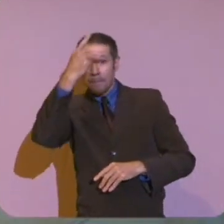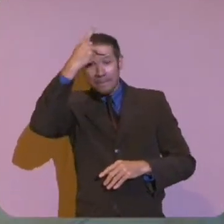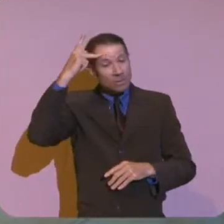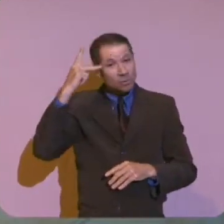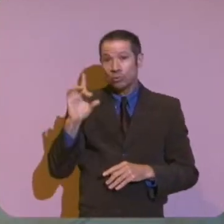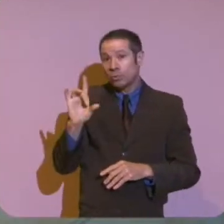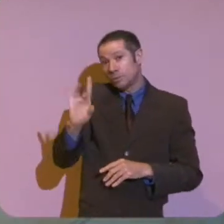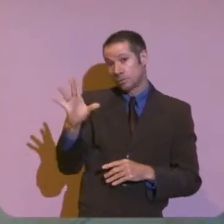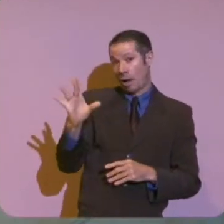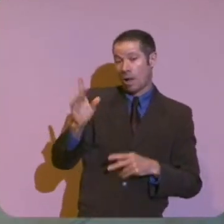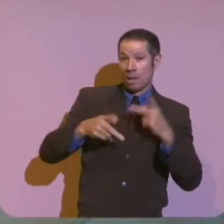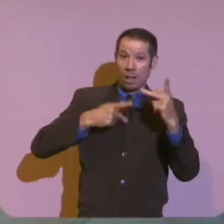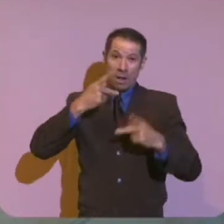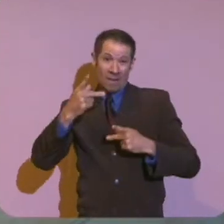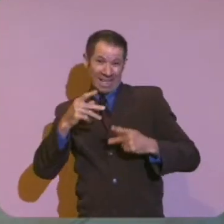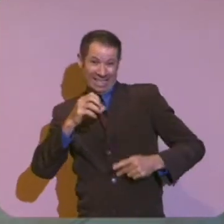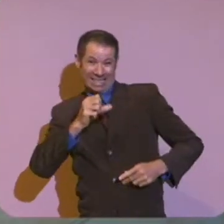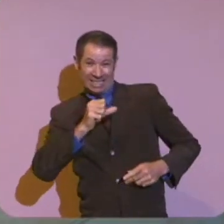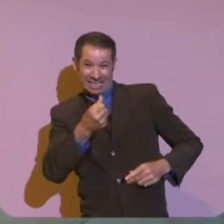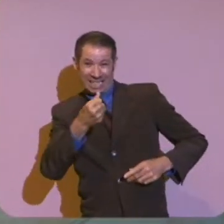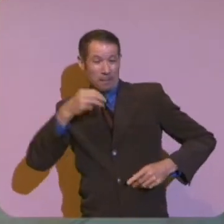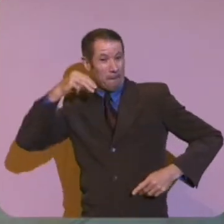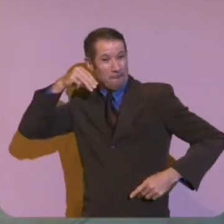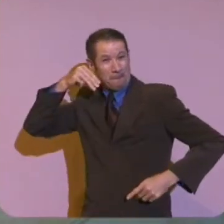E a gente está falando de